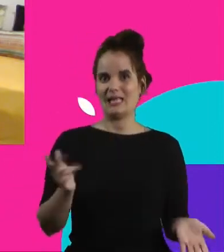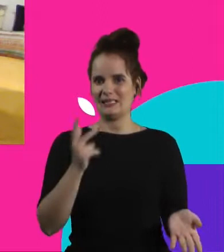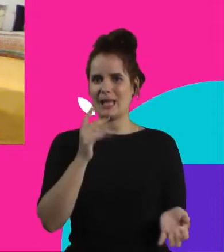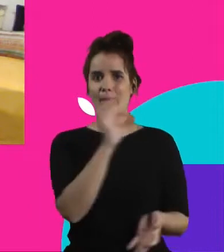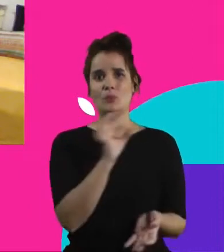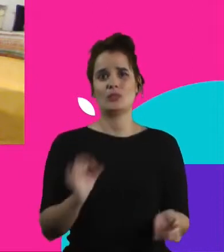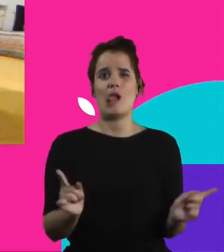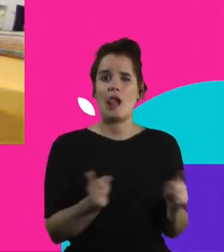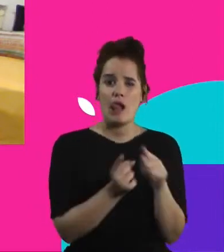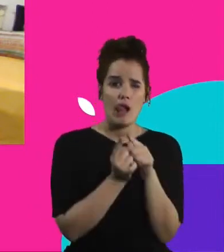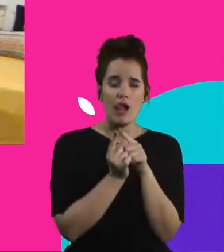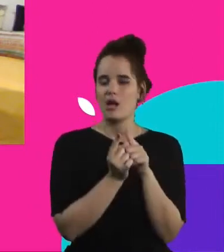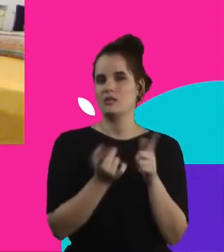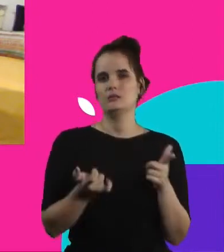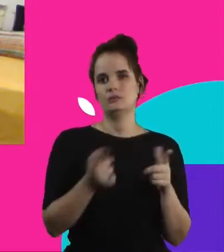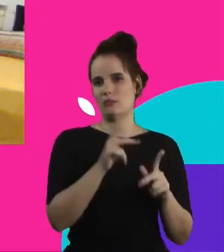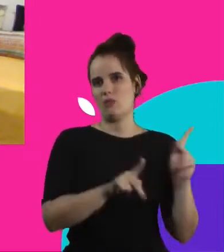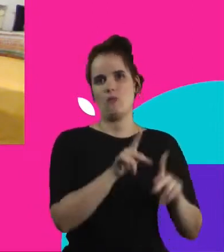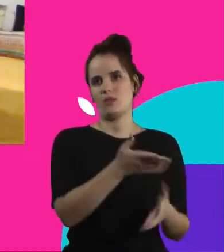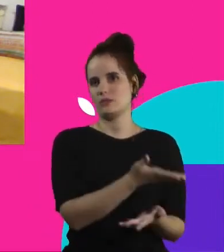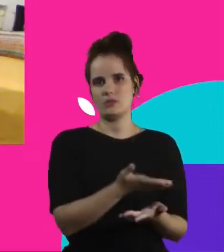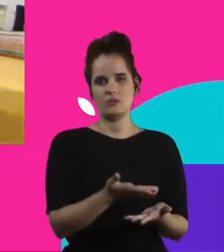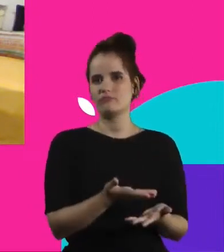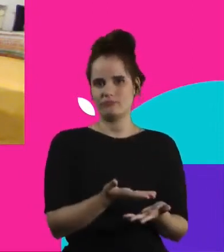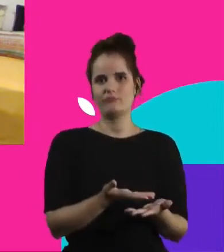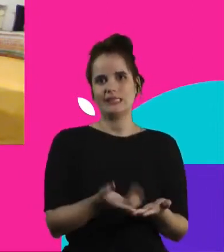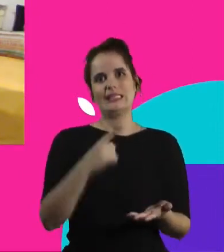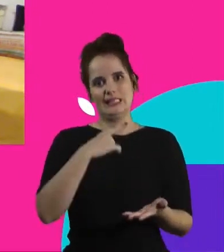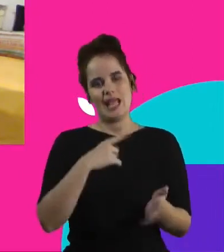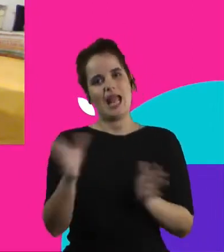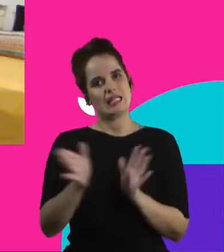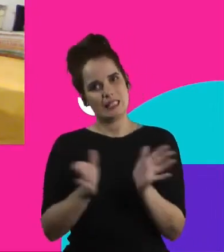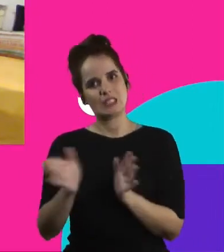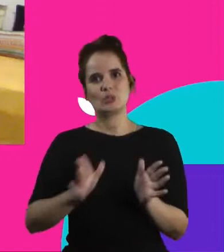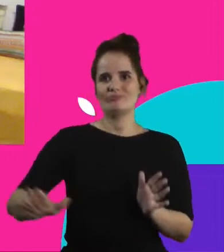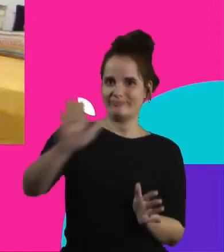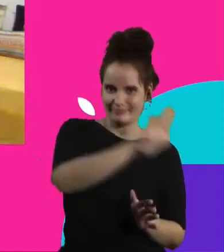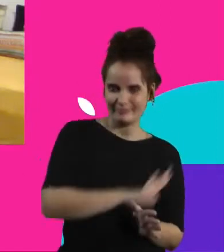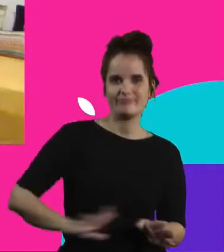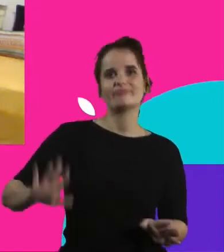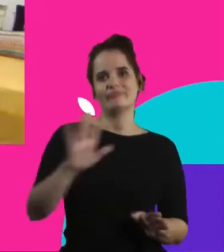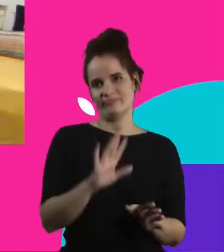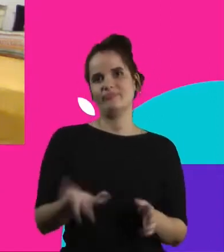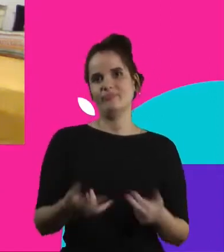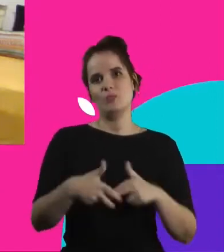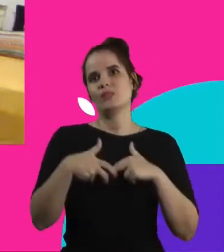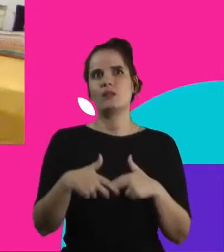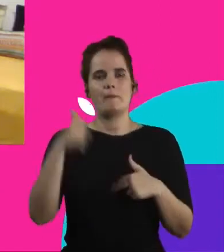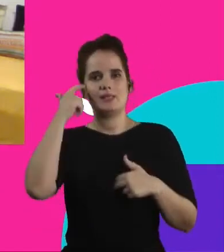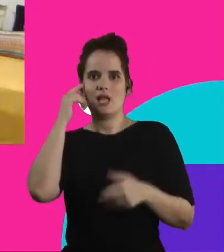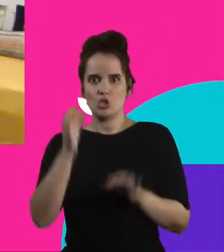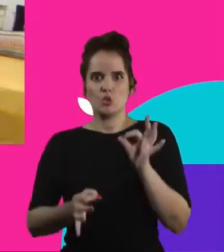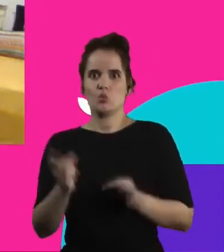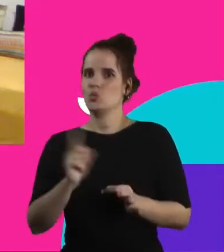porcentagem muito pequena da população, que é quem está no comando de todos os setores, né? E não é justo,